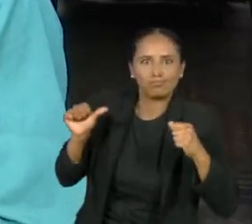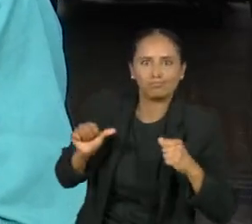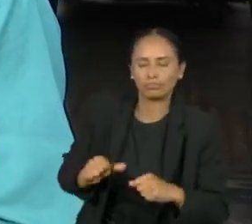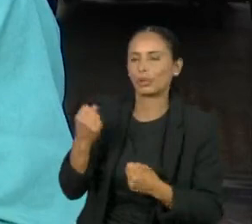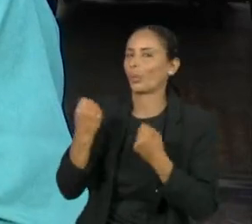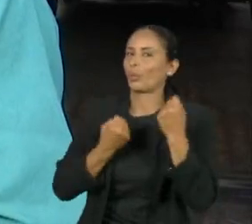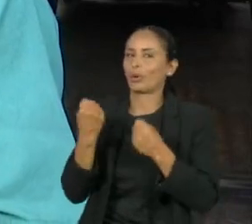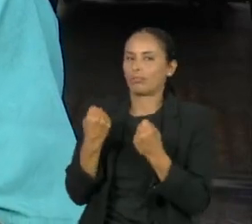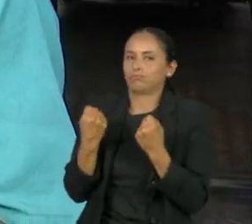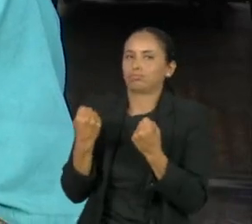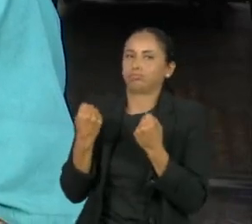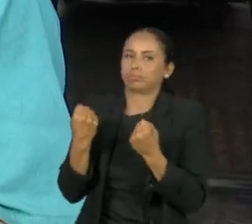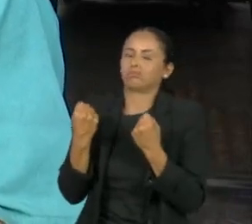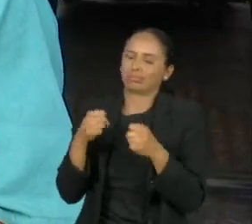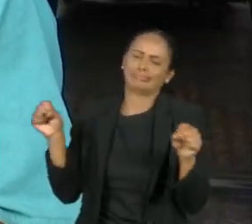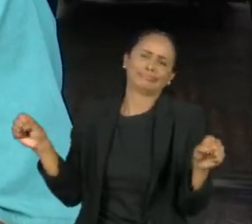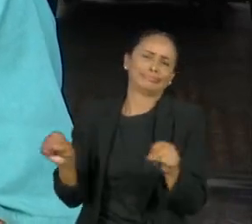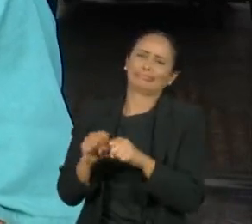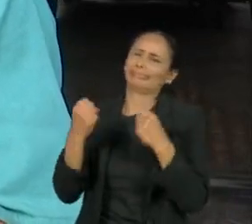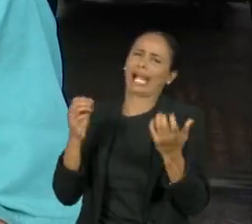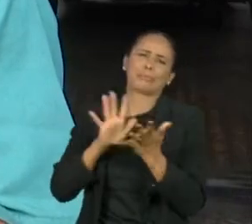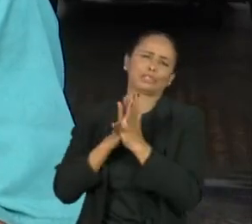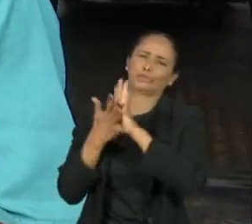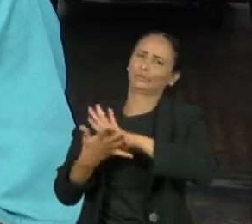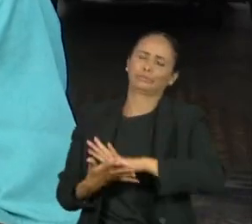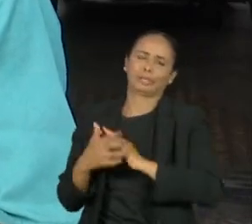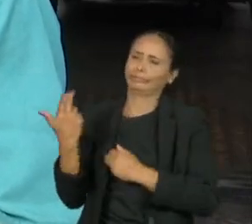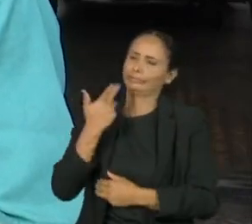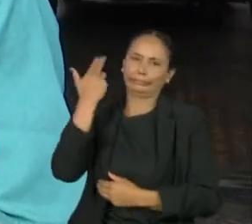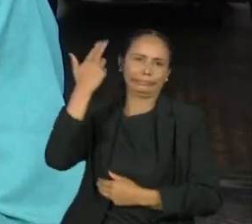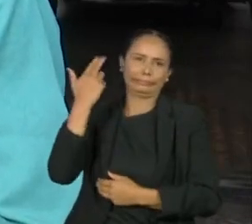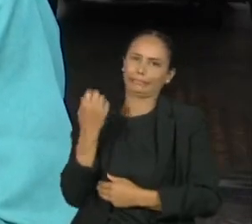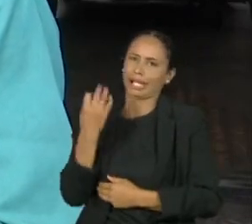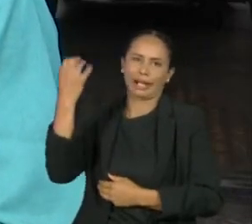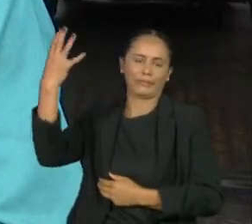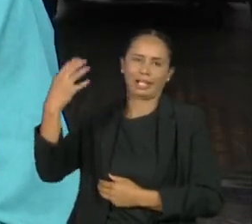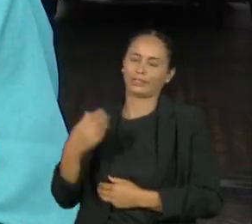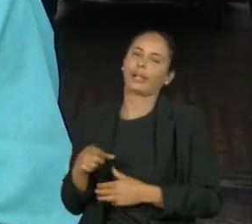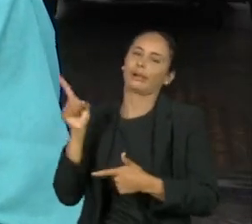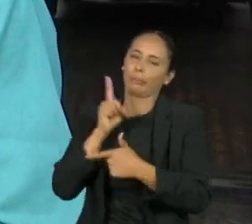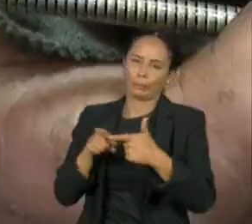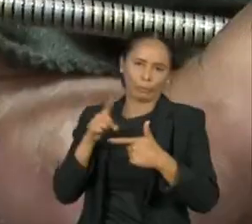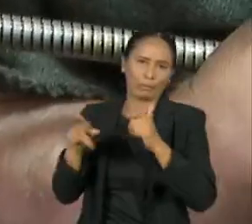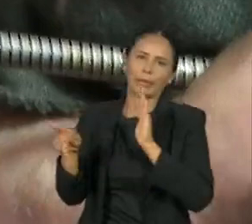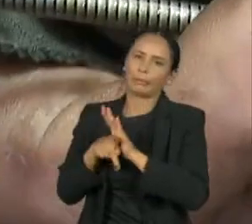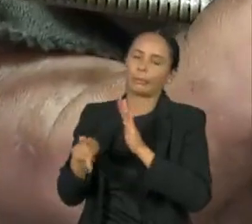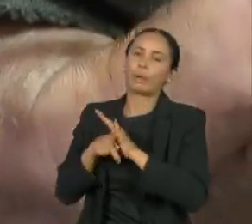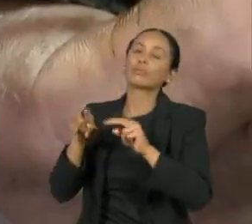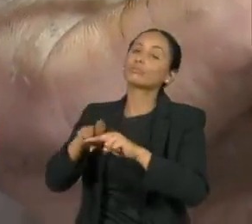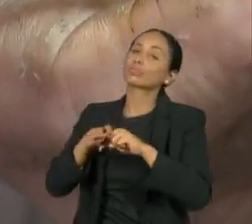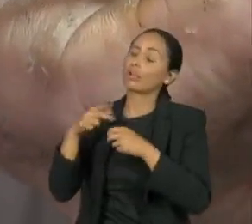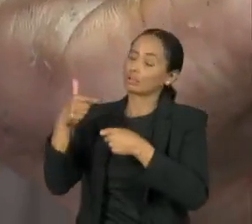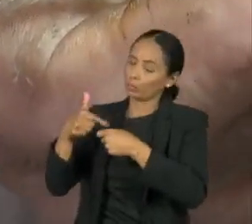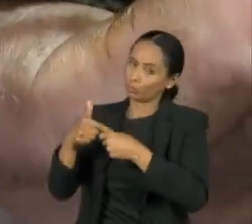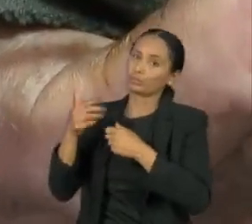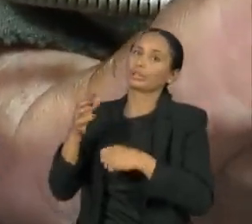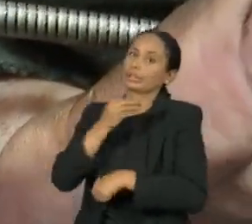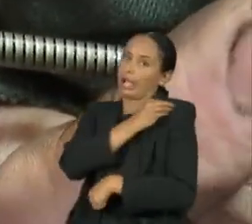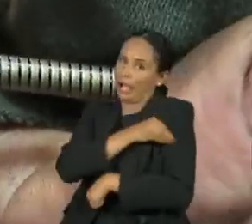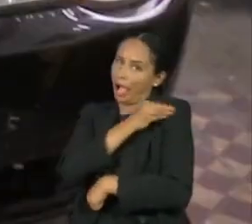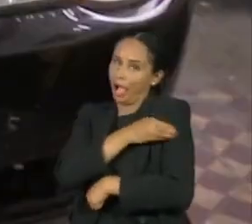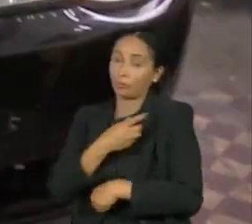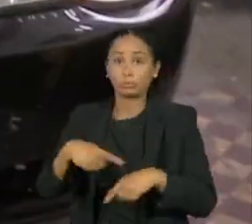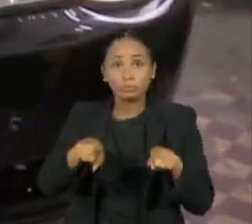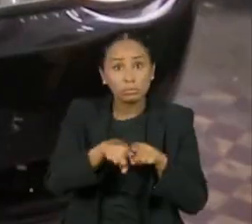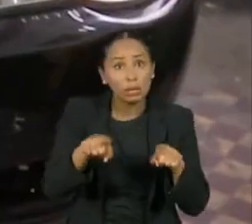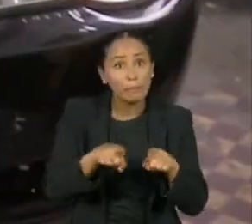carro não sai, não vai. Esse é o problema do combustível. Outras atitudes que podem ser tomadas